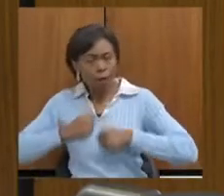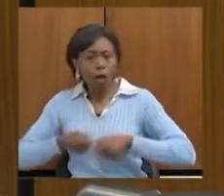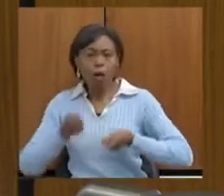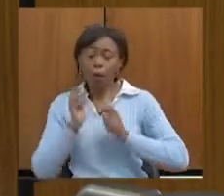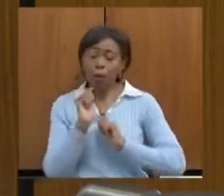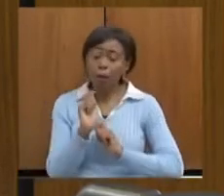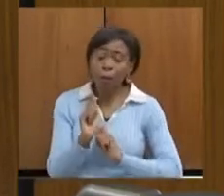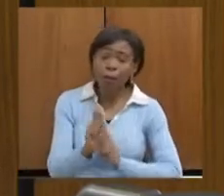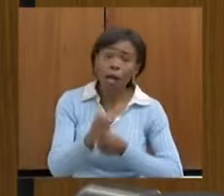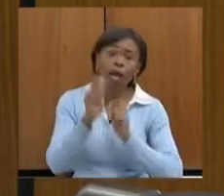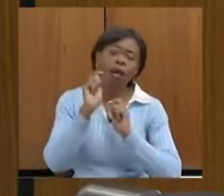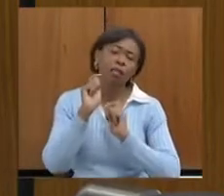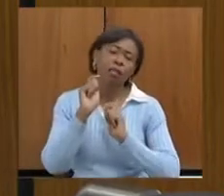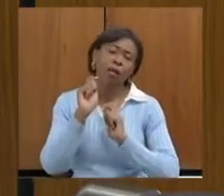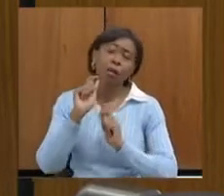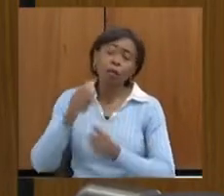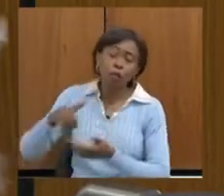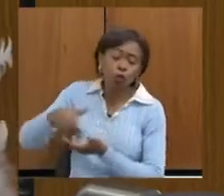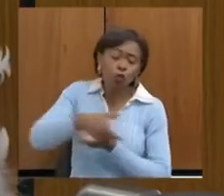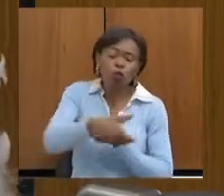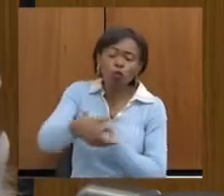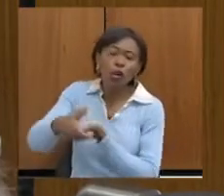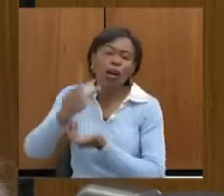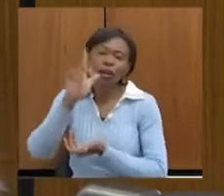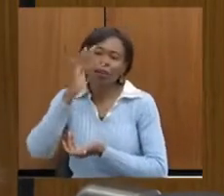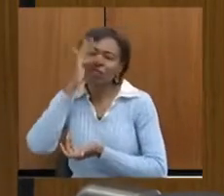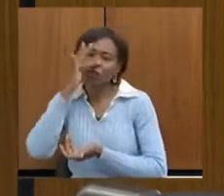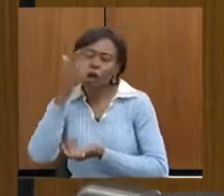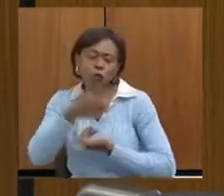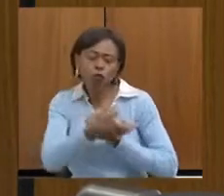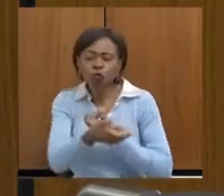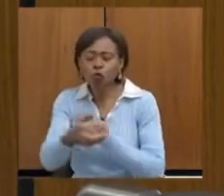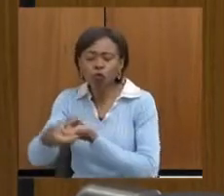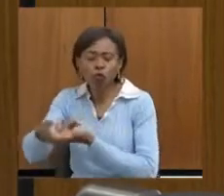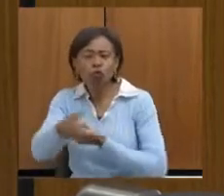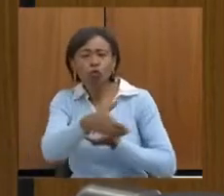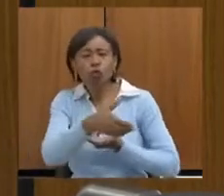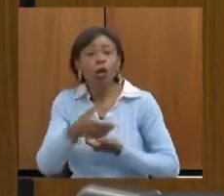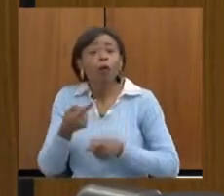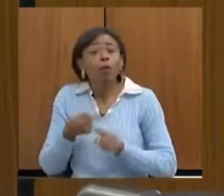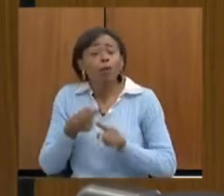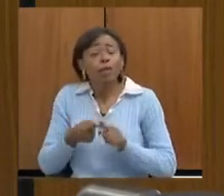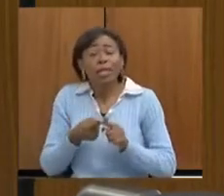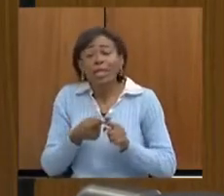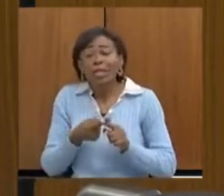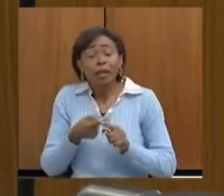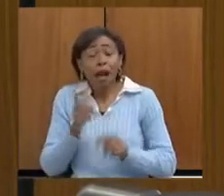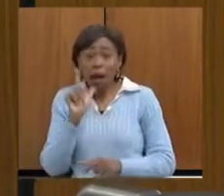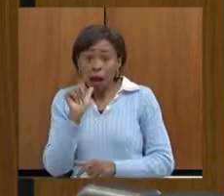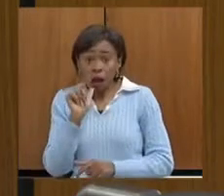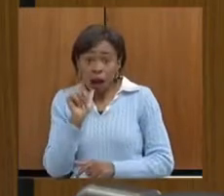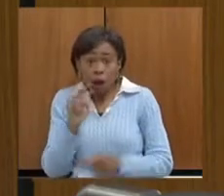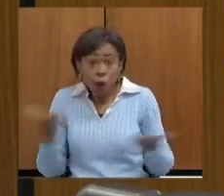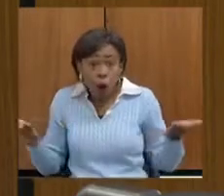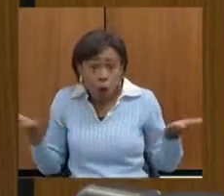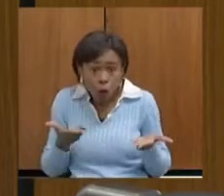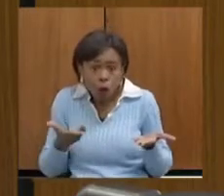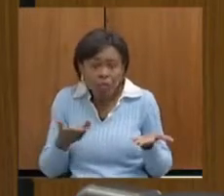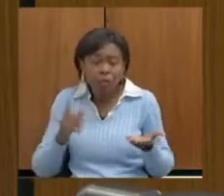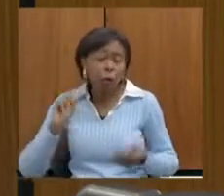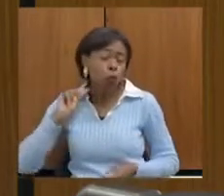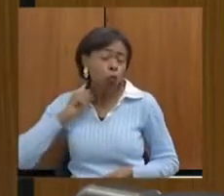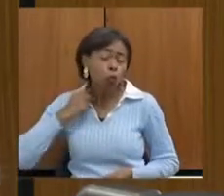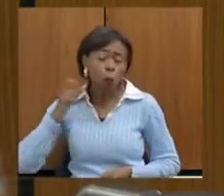E para poder água as suas plantas né que muitas vezes a água ela tá vindo hoje com muitos produtos químicos